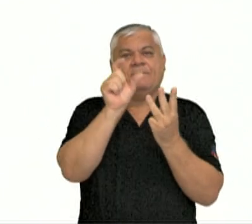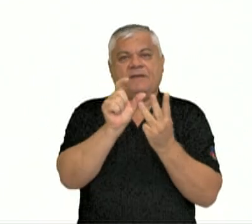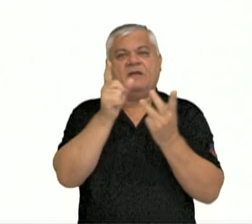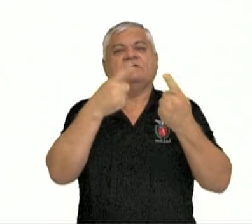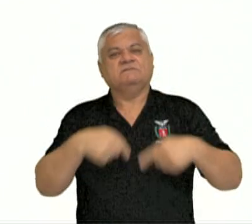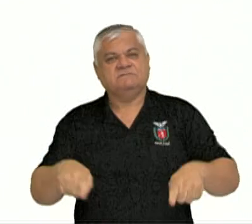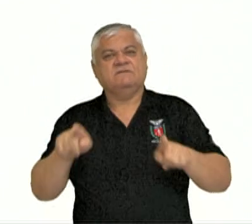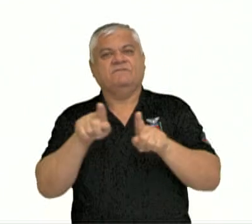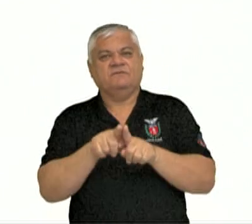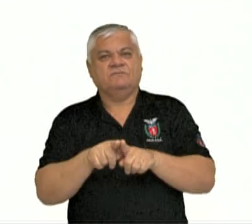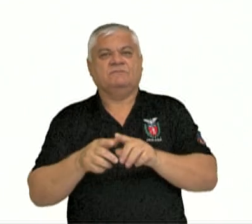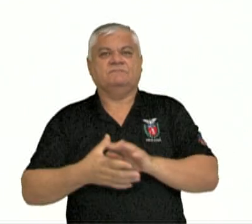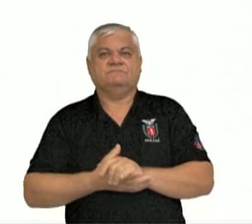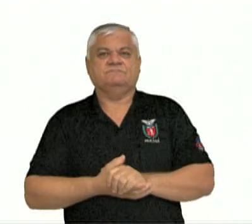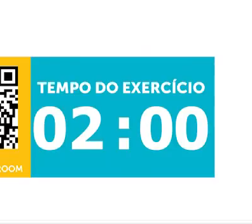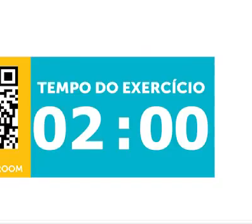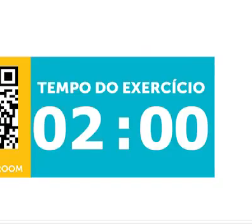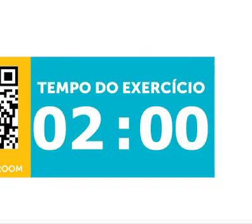Já retornaremos.